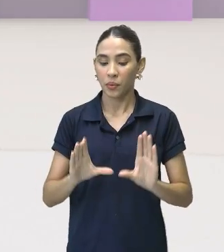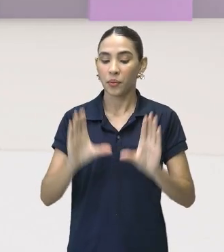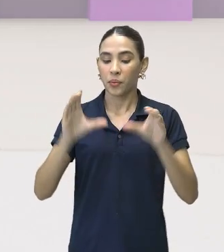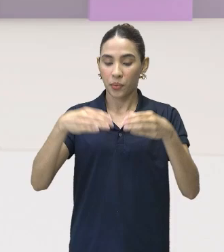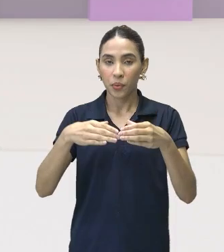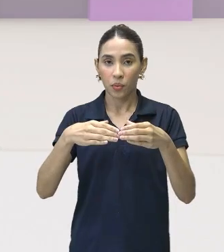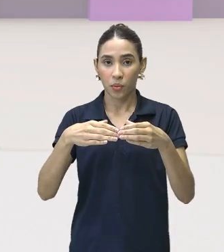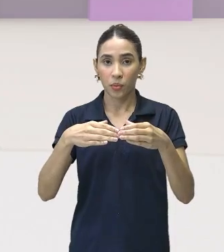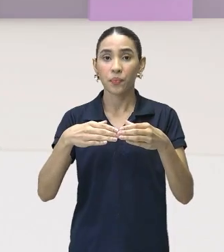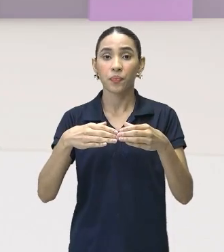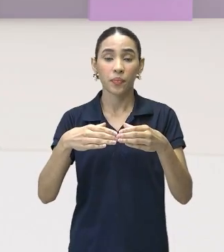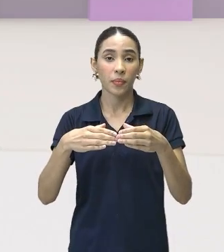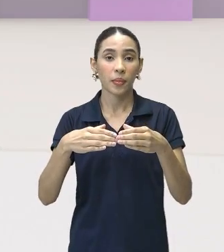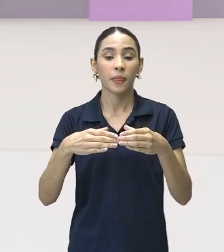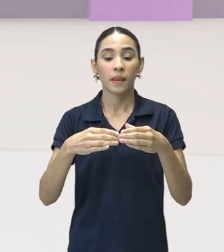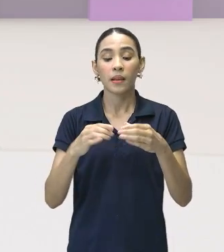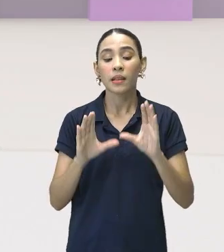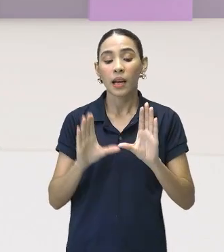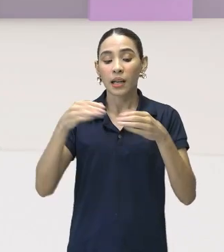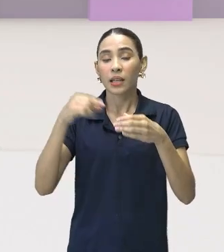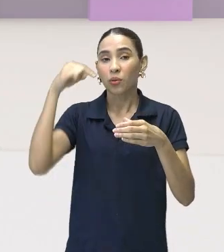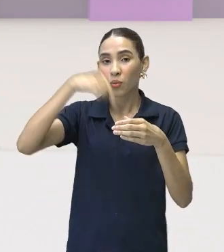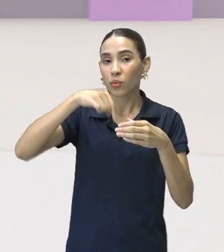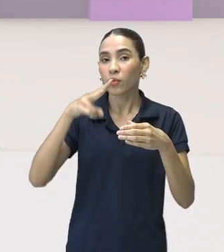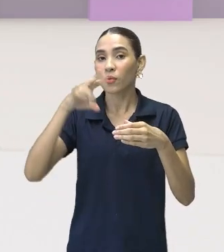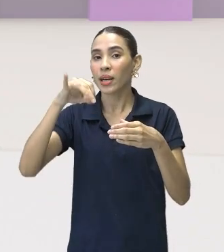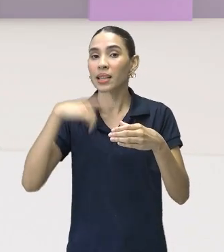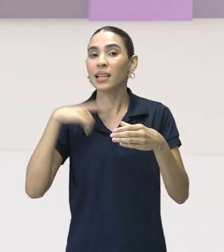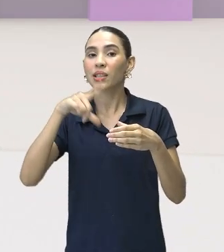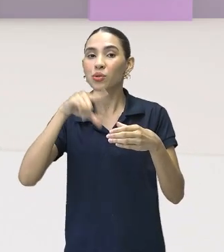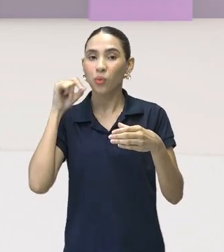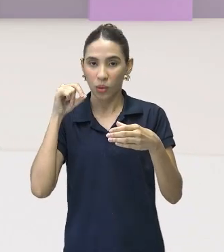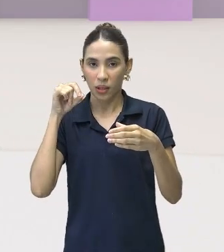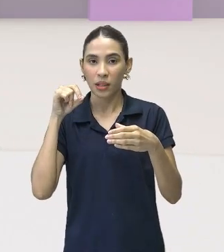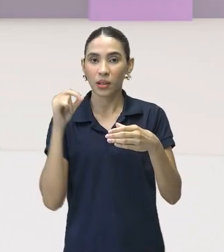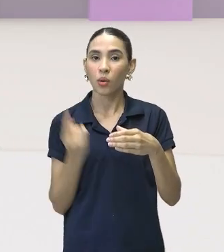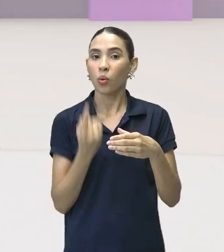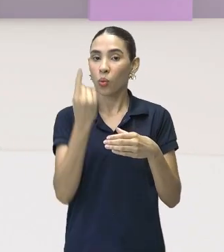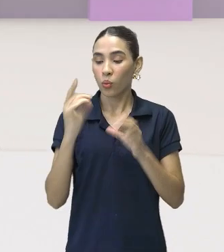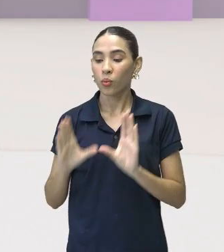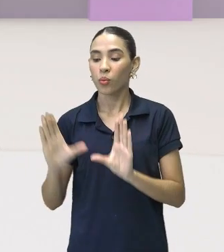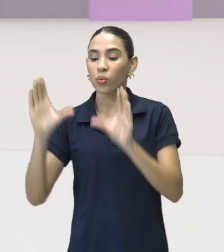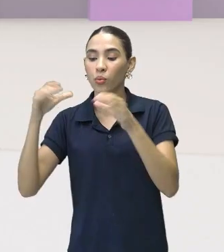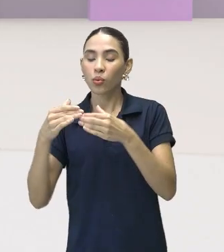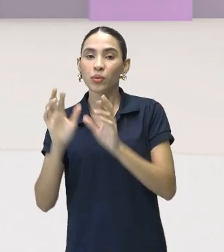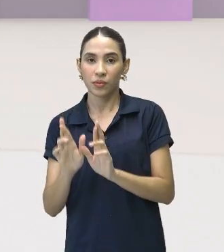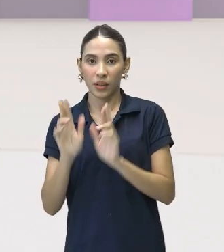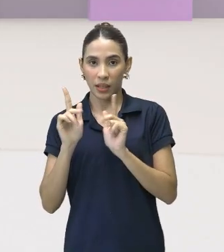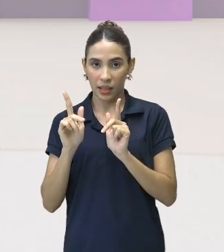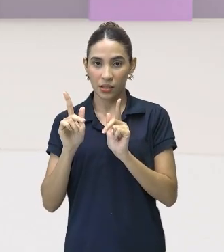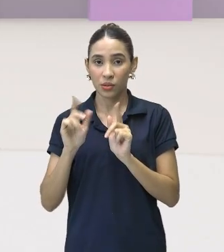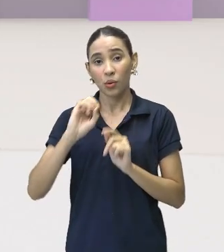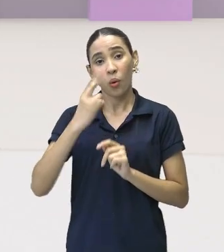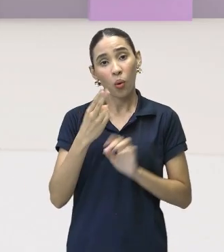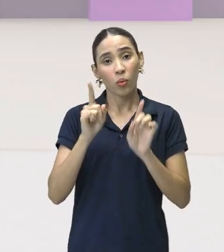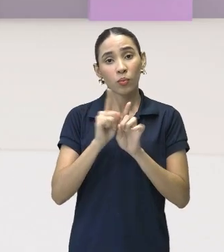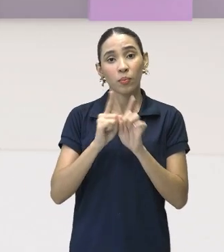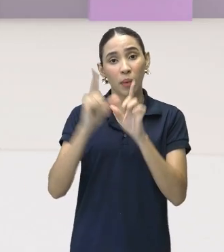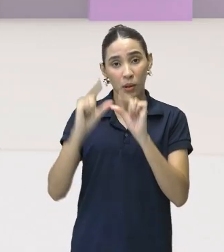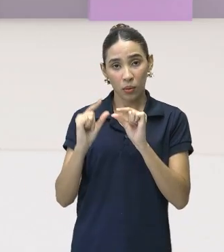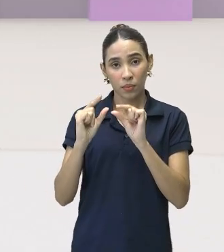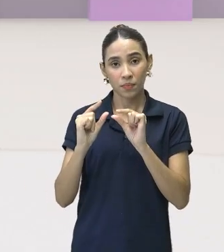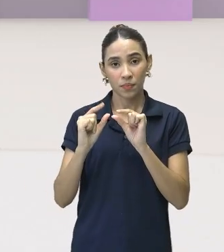grupo, e desse conjunto nós iremos selecionar um grupo diferente, ou um grupo